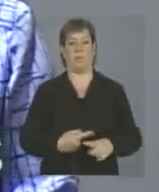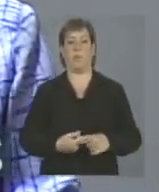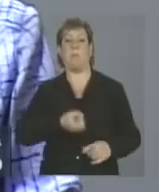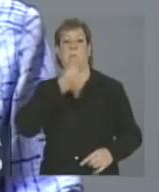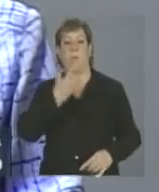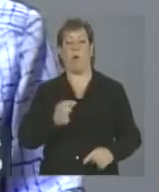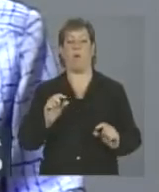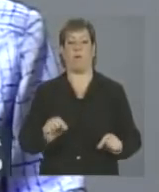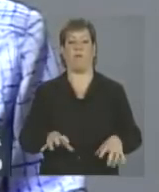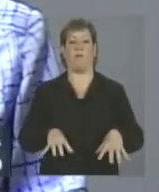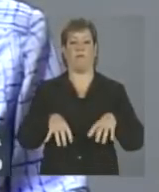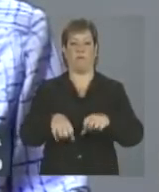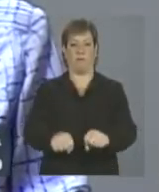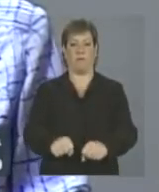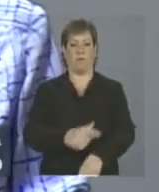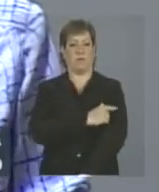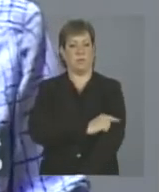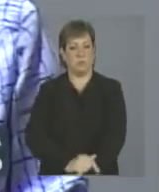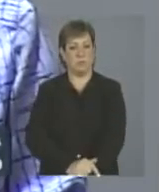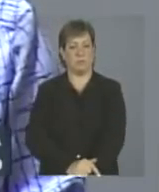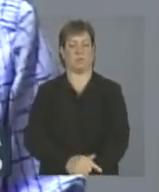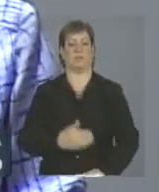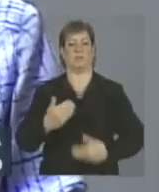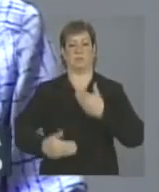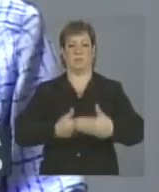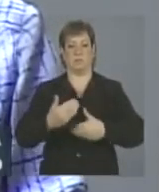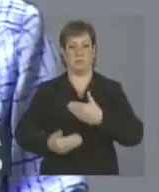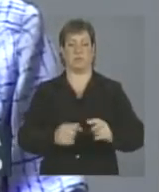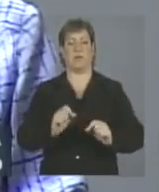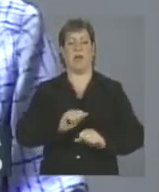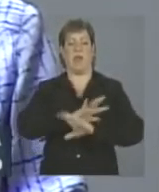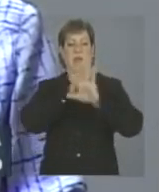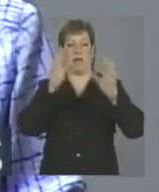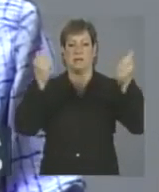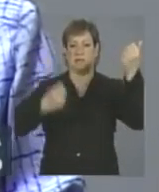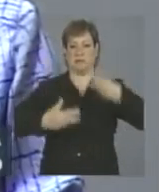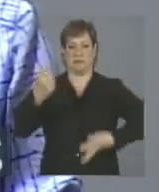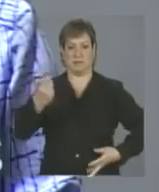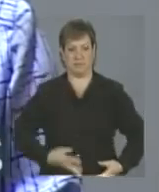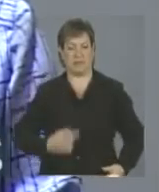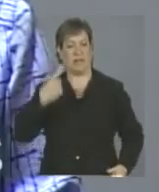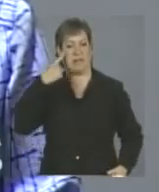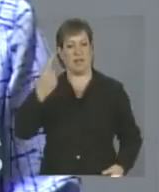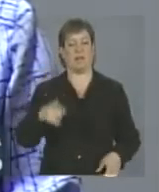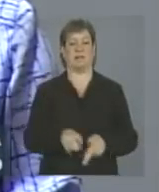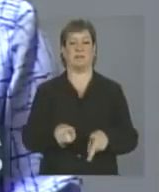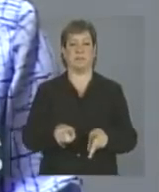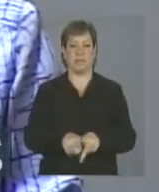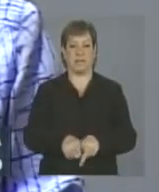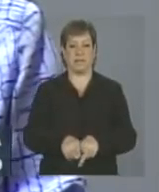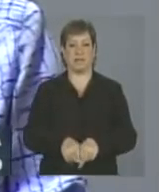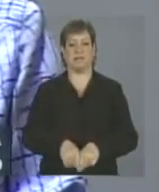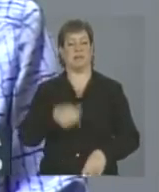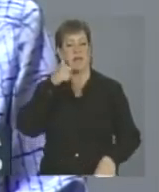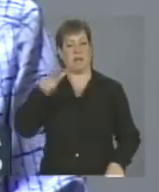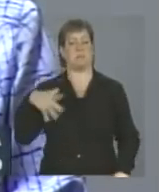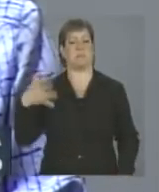formação, a clareza na elaboração de suas ideias e também